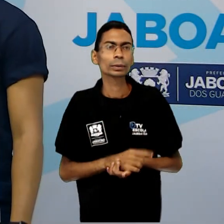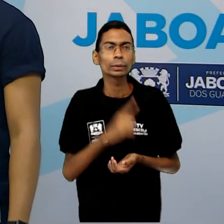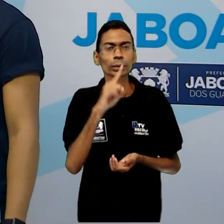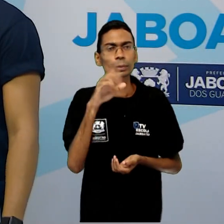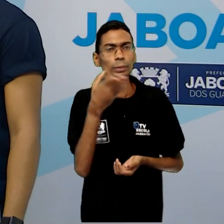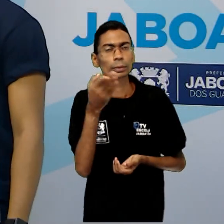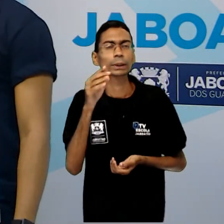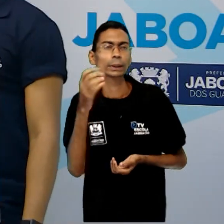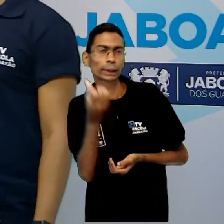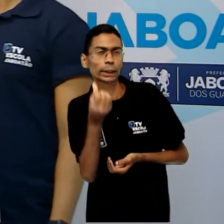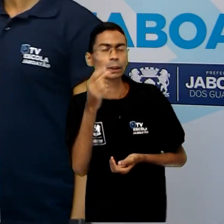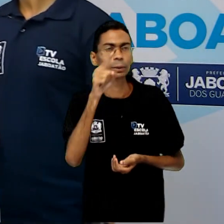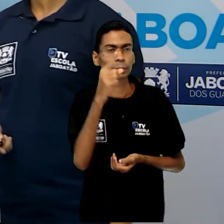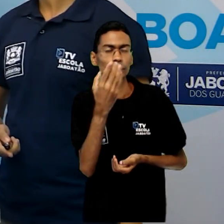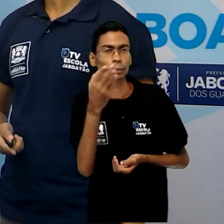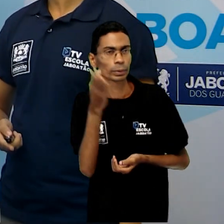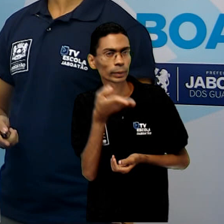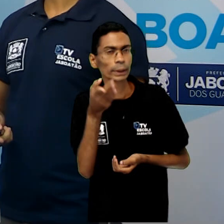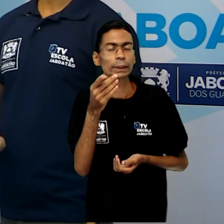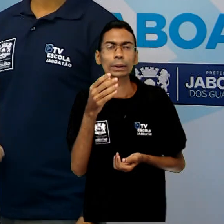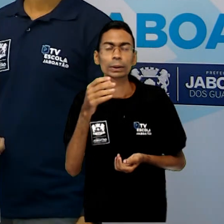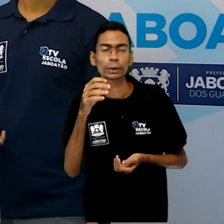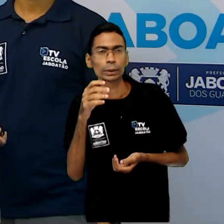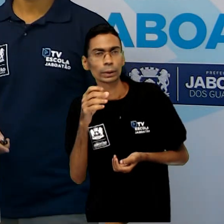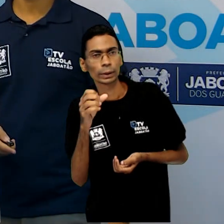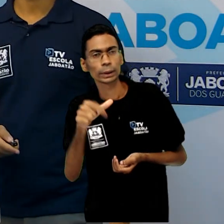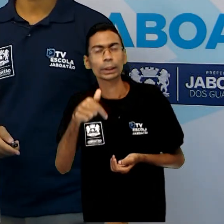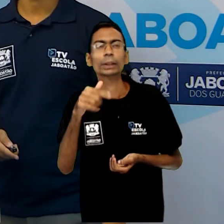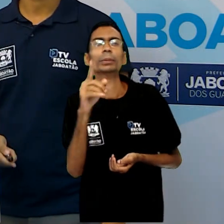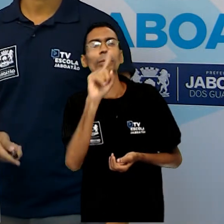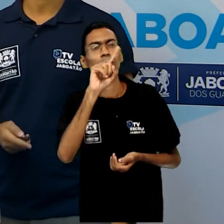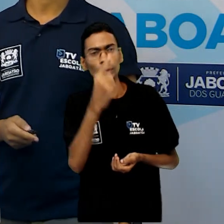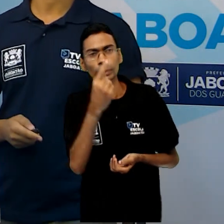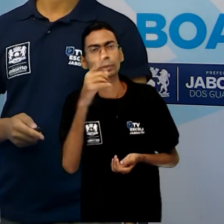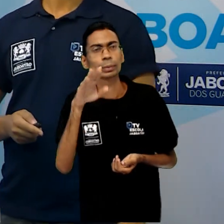1/6, 1/7, 1/8, 1/9.